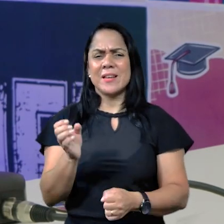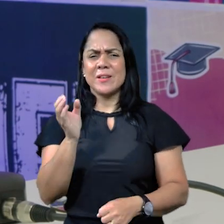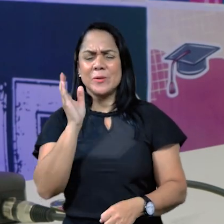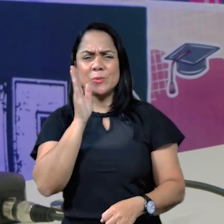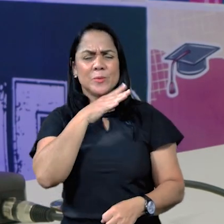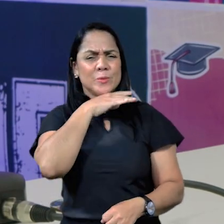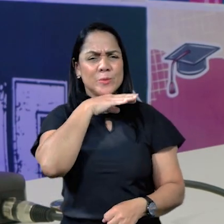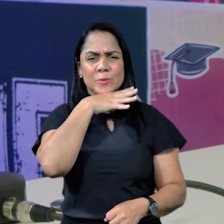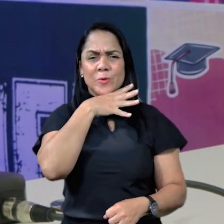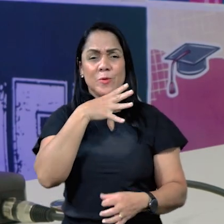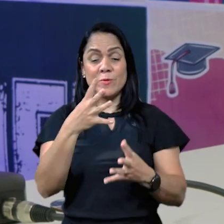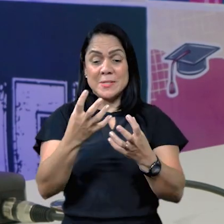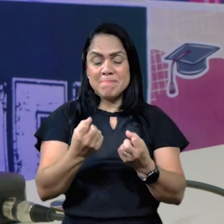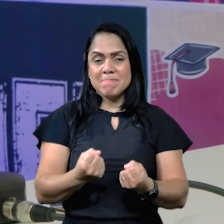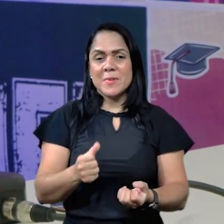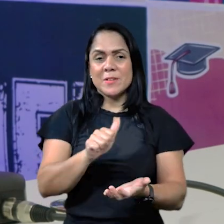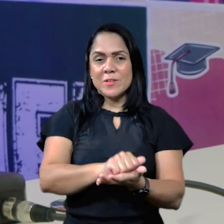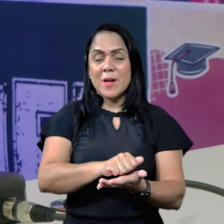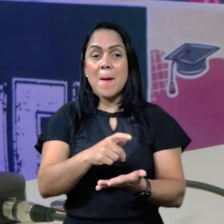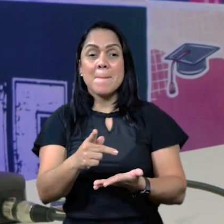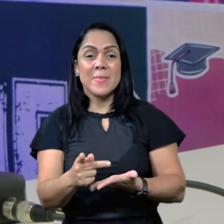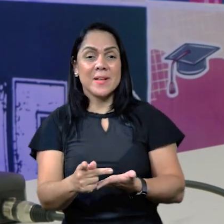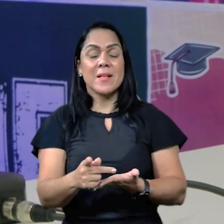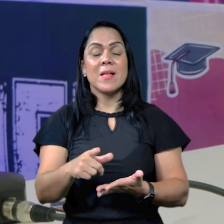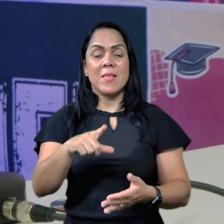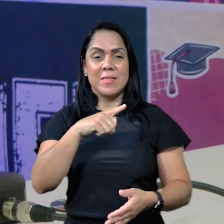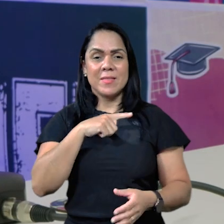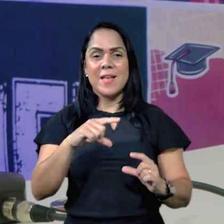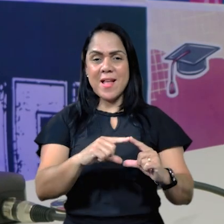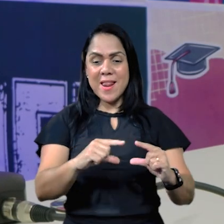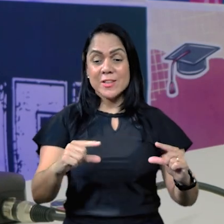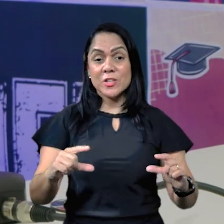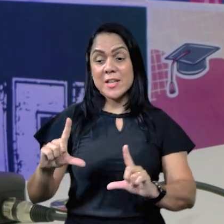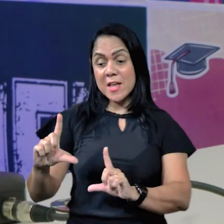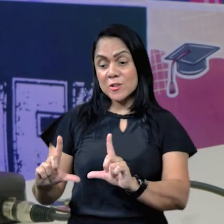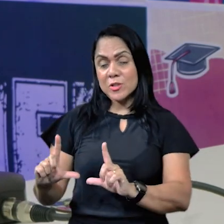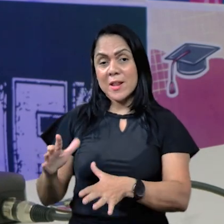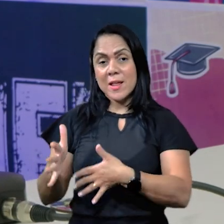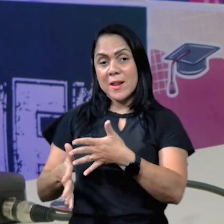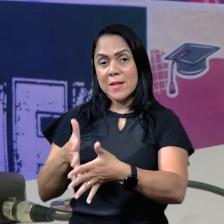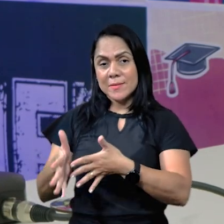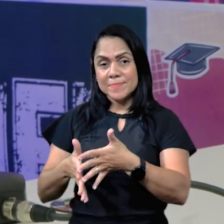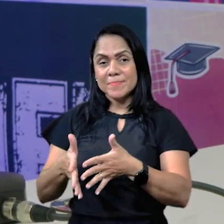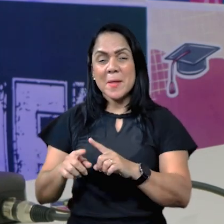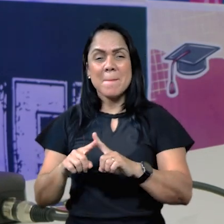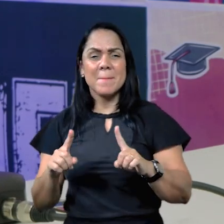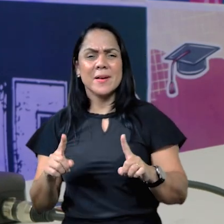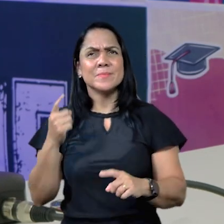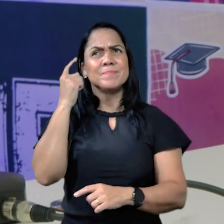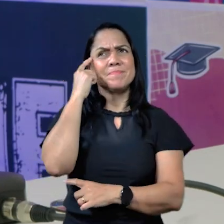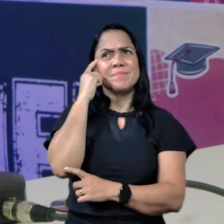aplicativo. Você baixa o aplicativo, tem a opção de legenda e a janela em Libras. Aham. Mas você